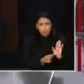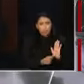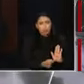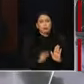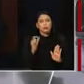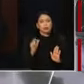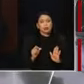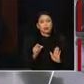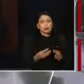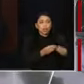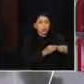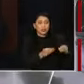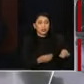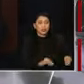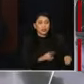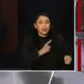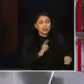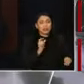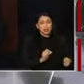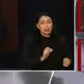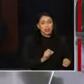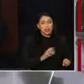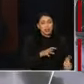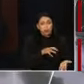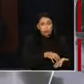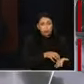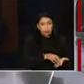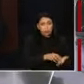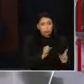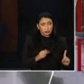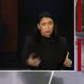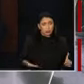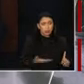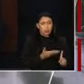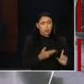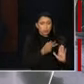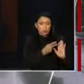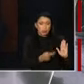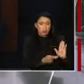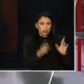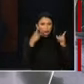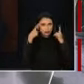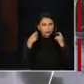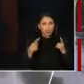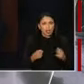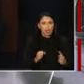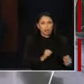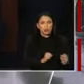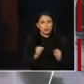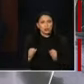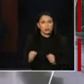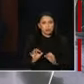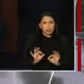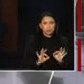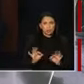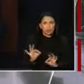estariam relacionados a uma unidade de desígnio dos réus para o projeto violento de poder da